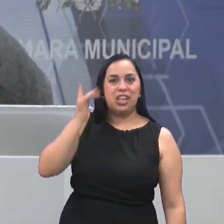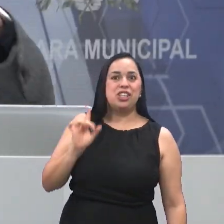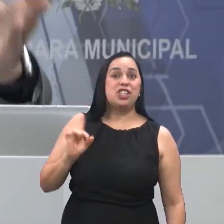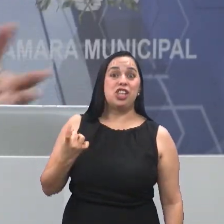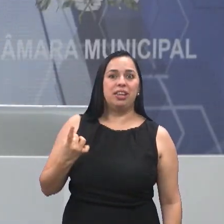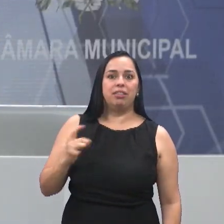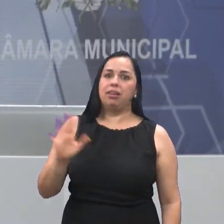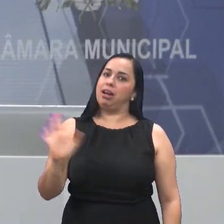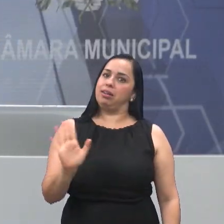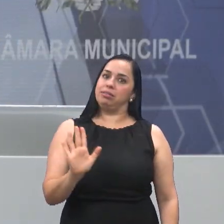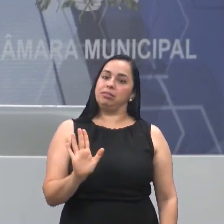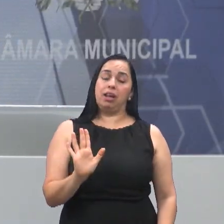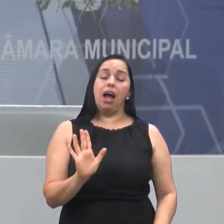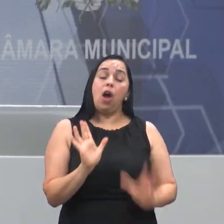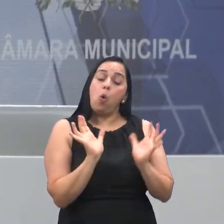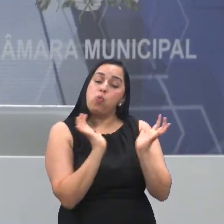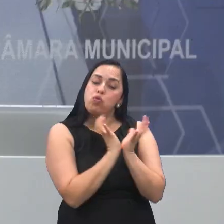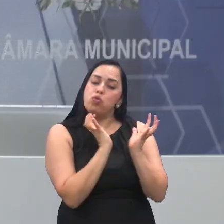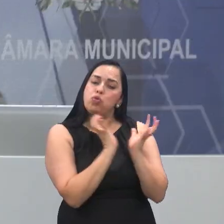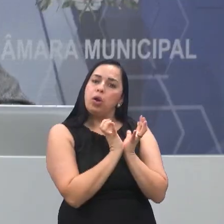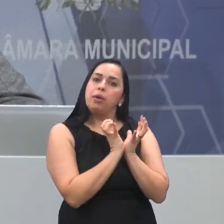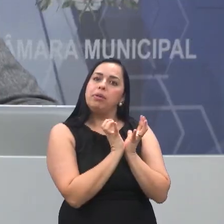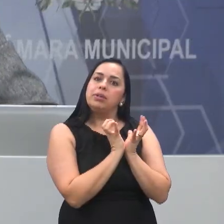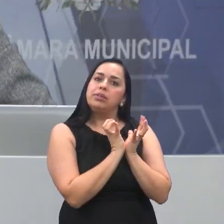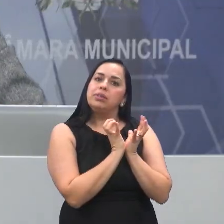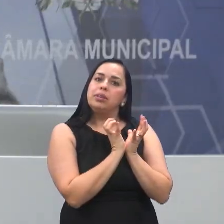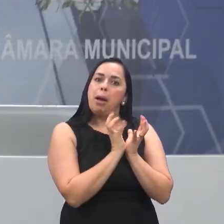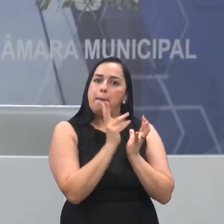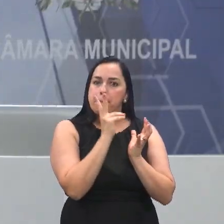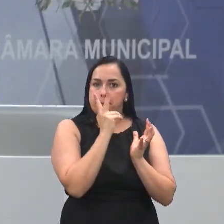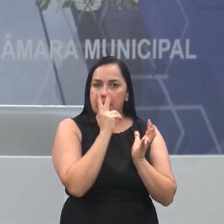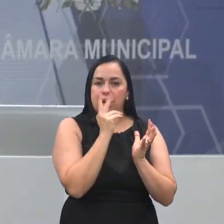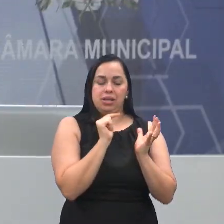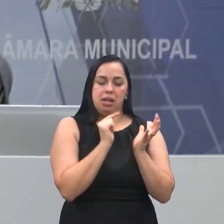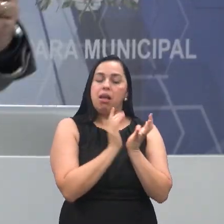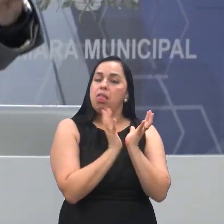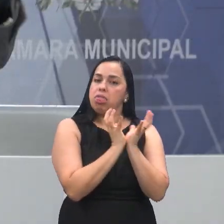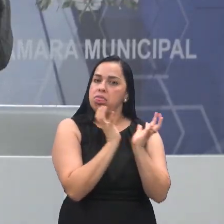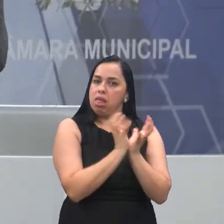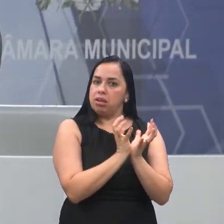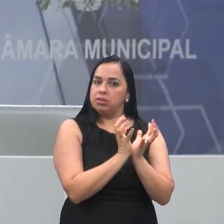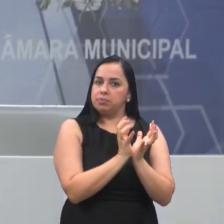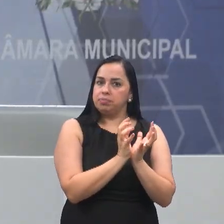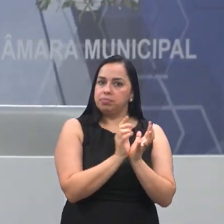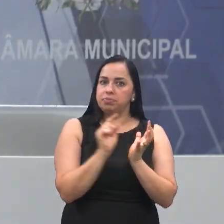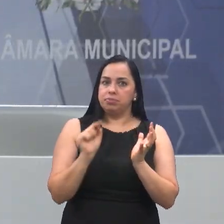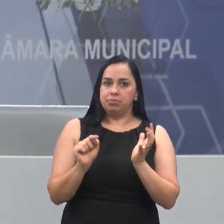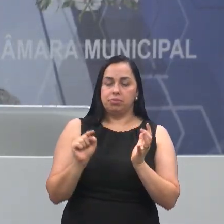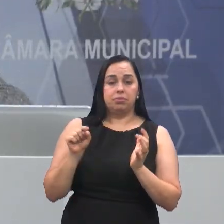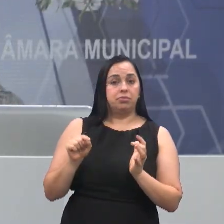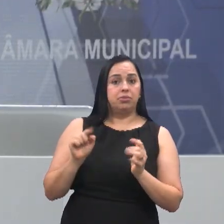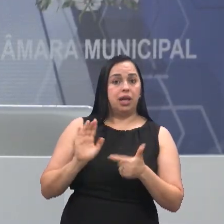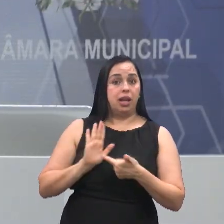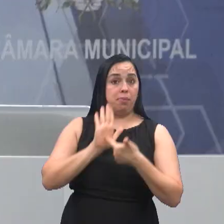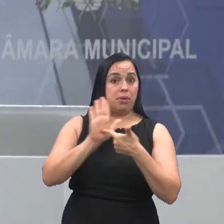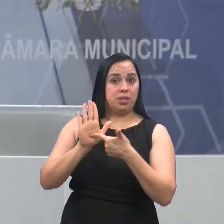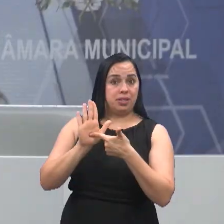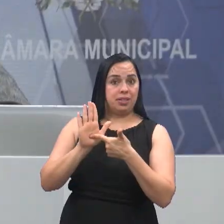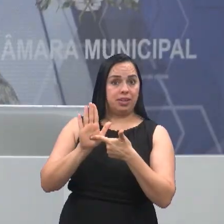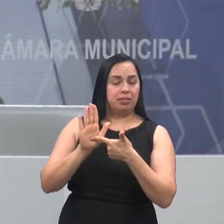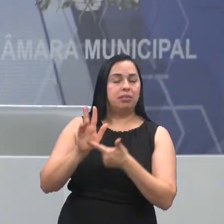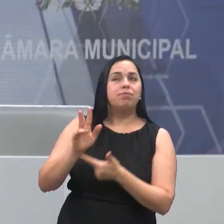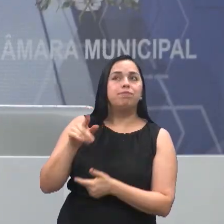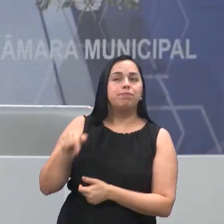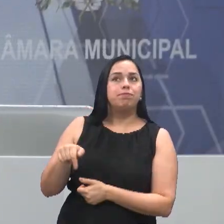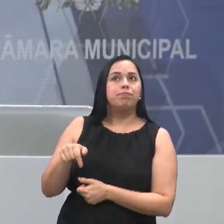não sei qual que é o interesse, mas se formou uma rede, praticamente um consórcio. Porque, veja bem, o senhor me fez, inclusive na sua apresentação, o senhor me fez me lembrar,